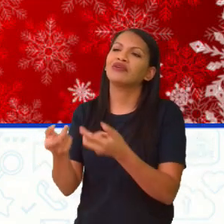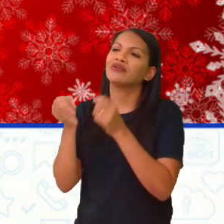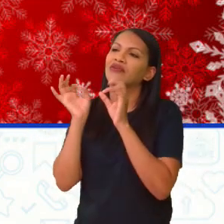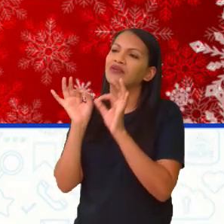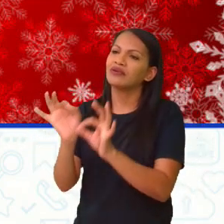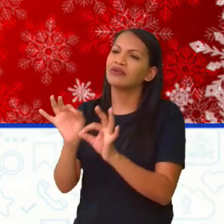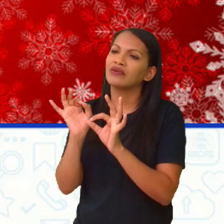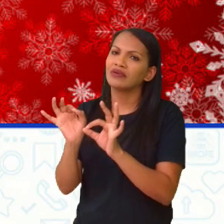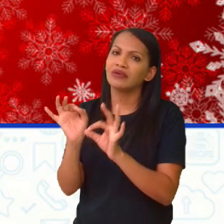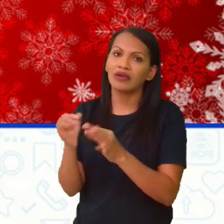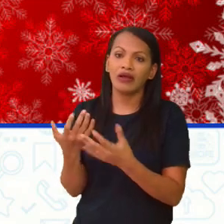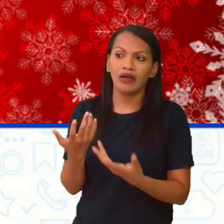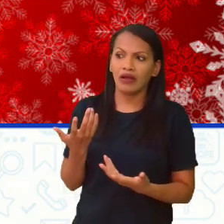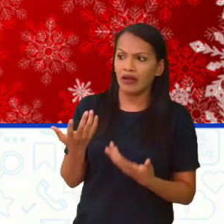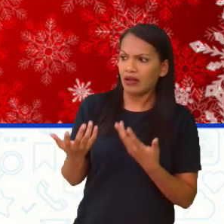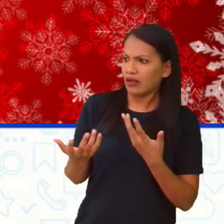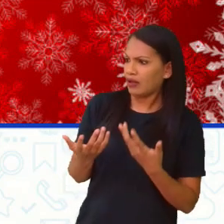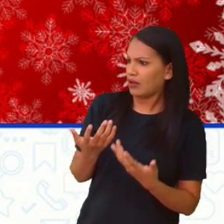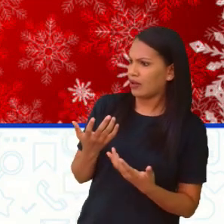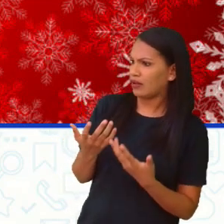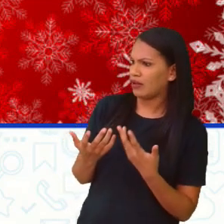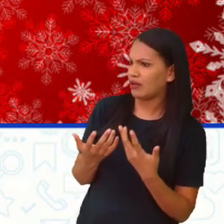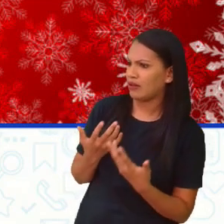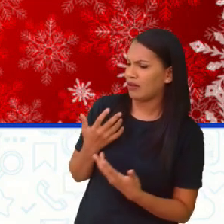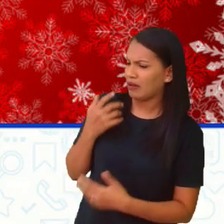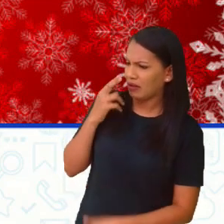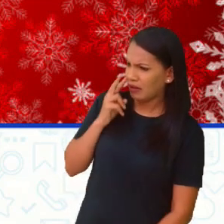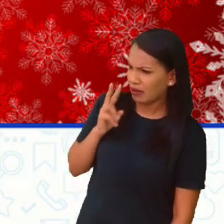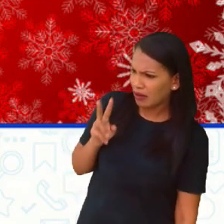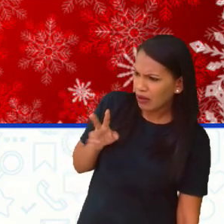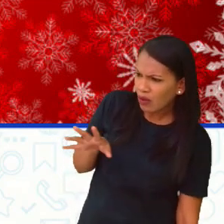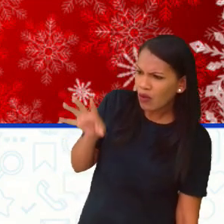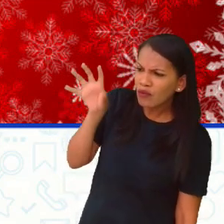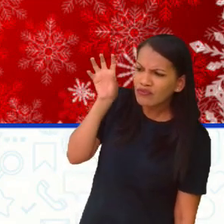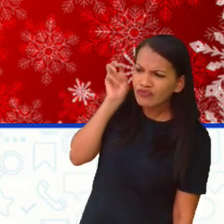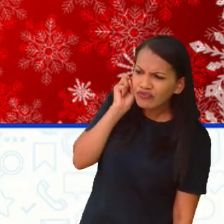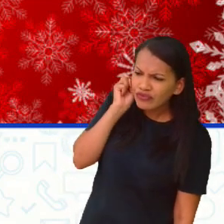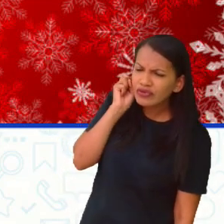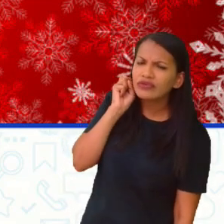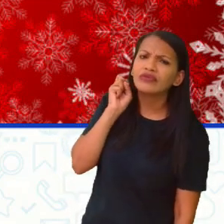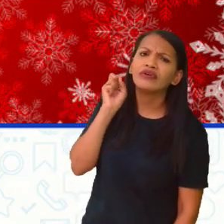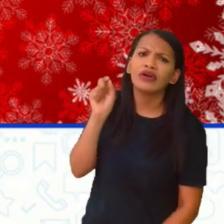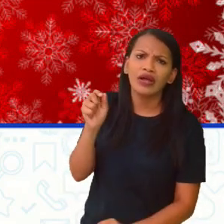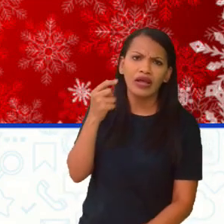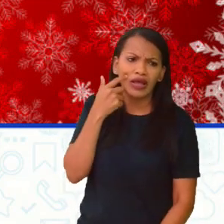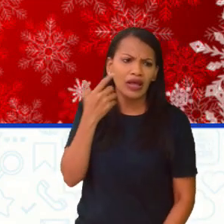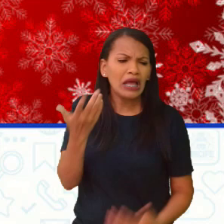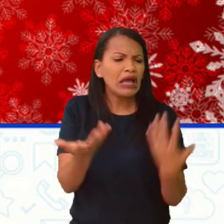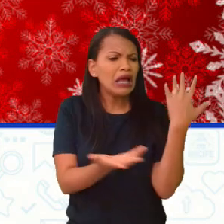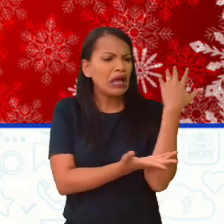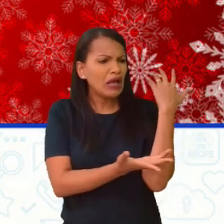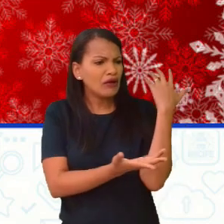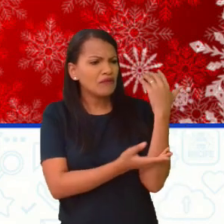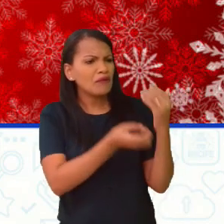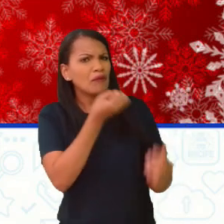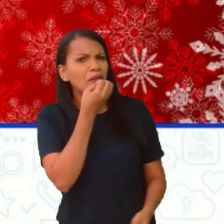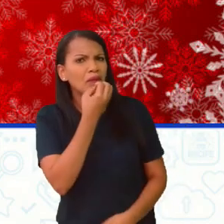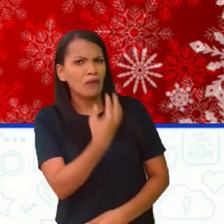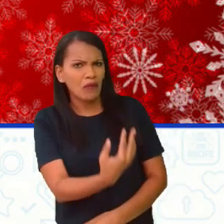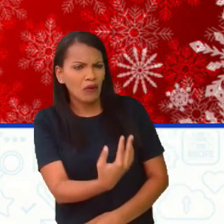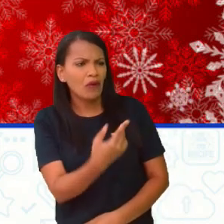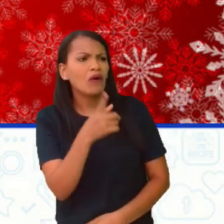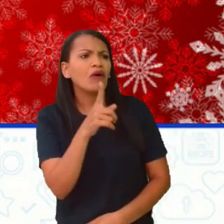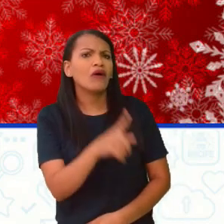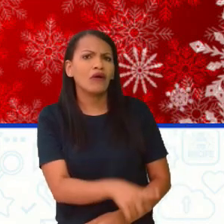até que, para seu desespero, ela escutou os planos dos homens que comentaram. Ela é uma árvore boa, vai ser um